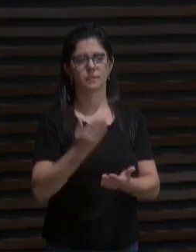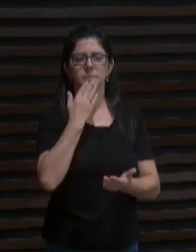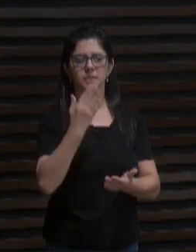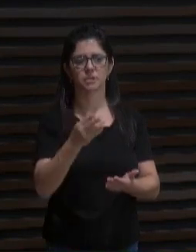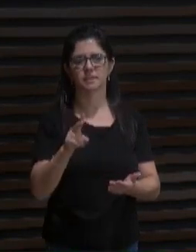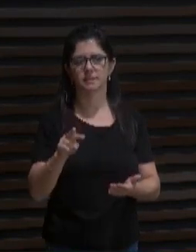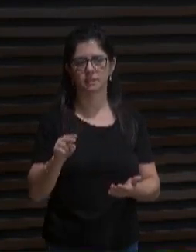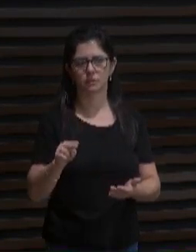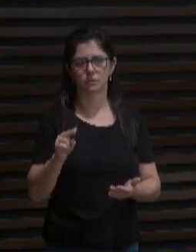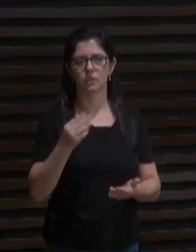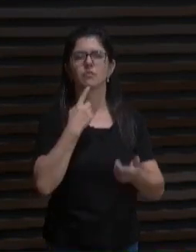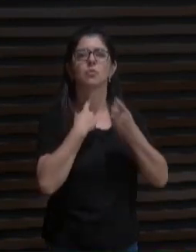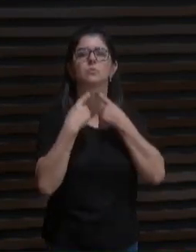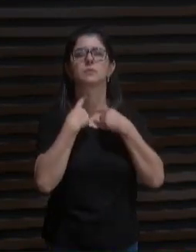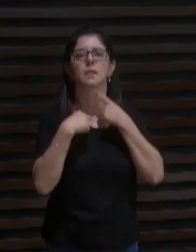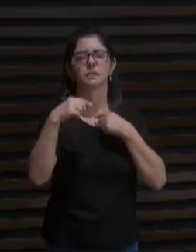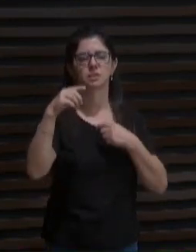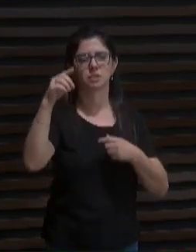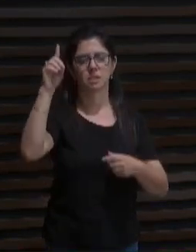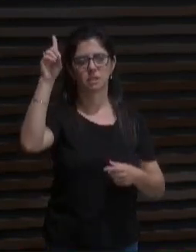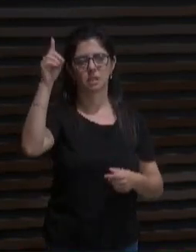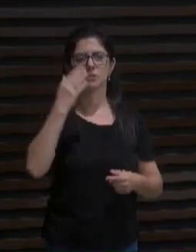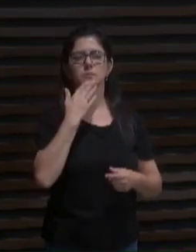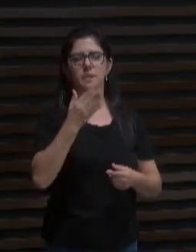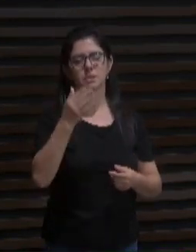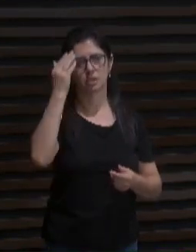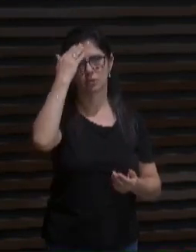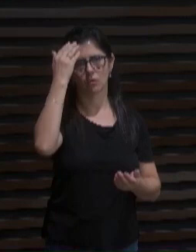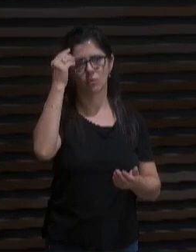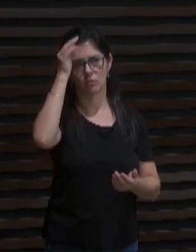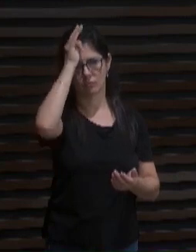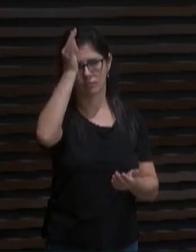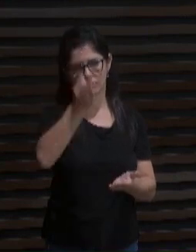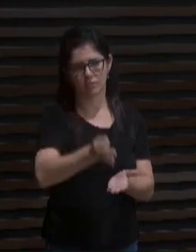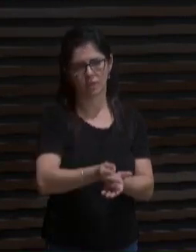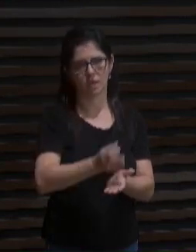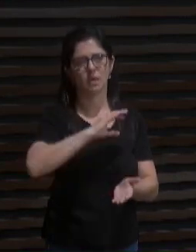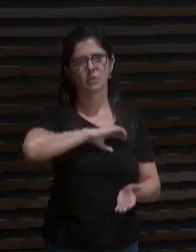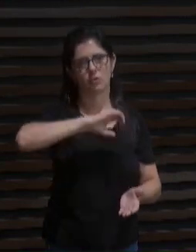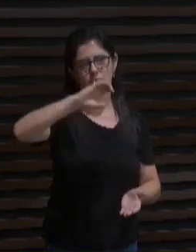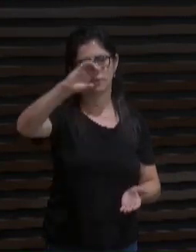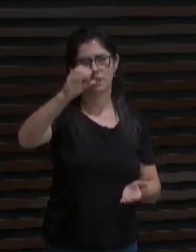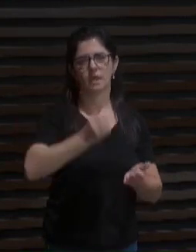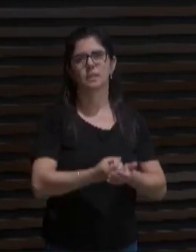de Deus, pedir com fé, e agora? Confiar,